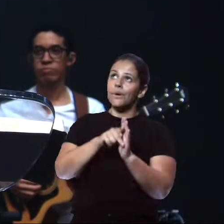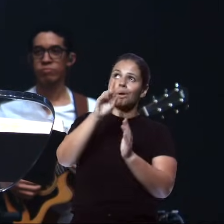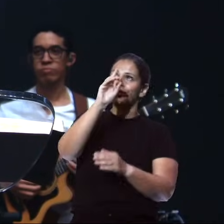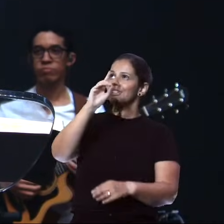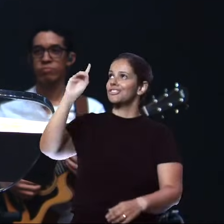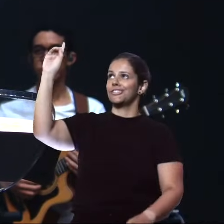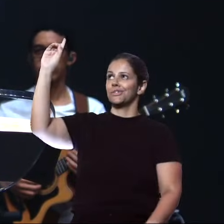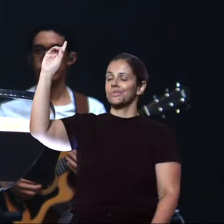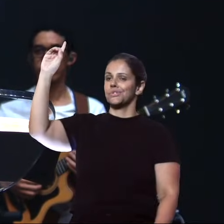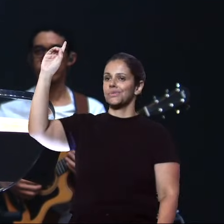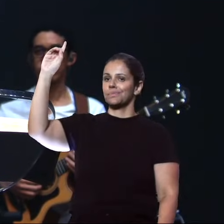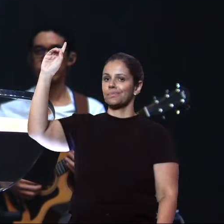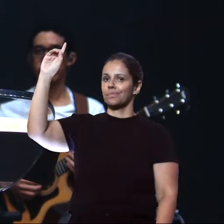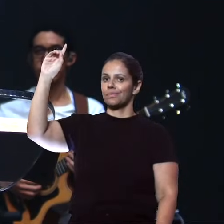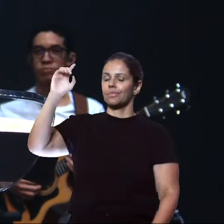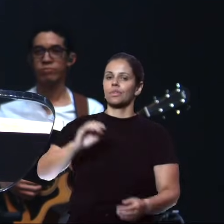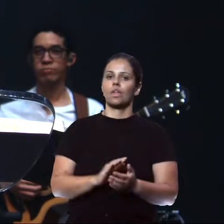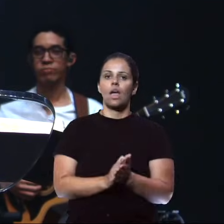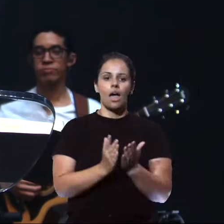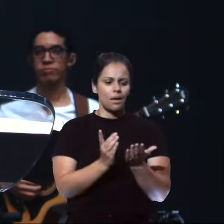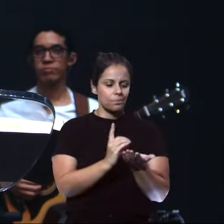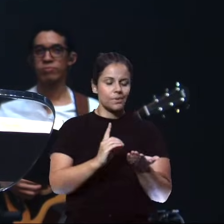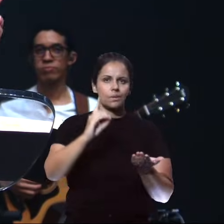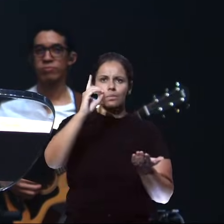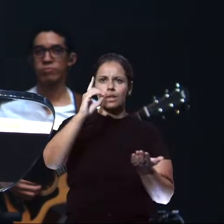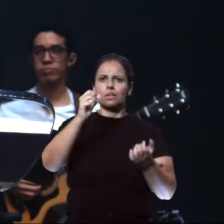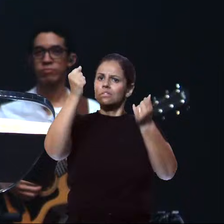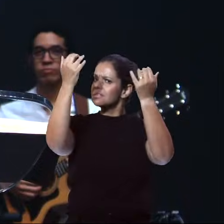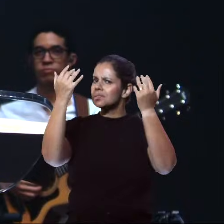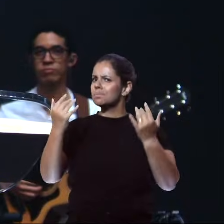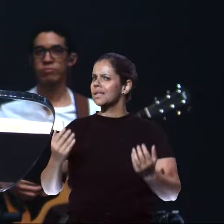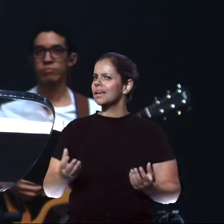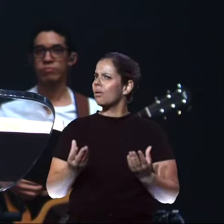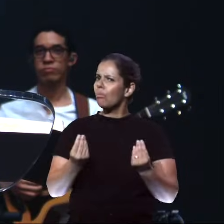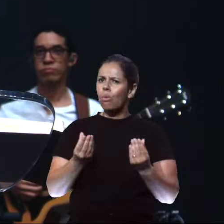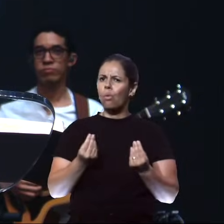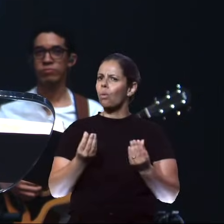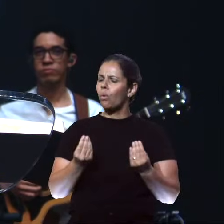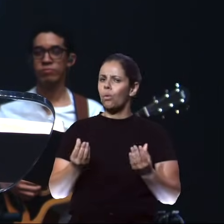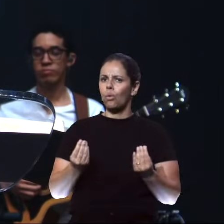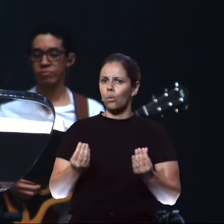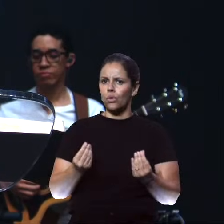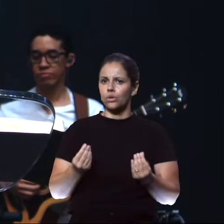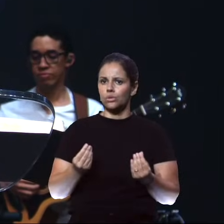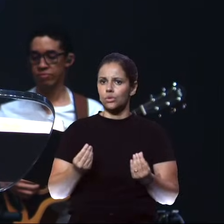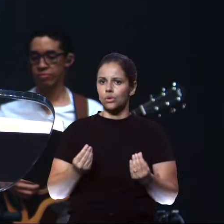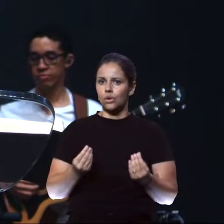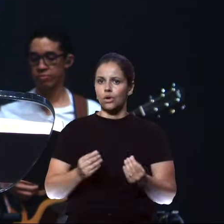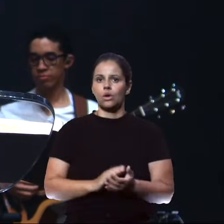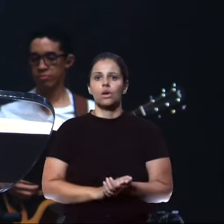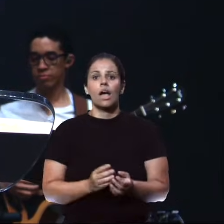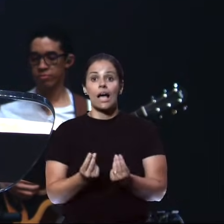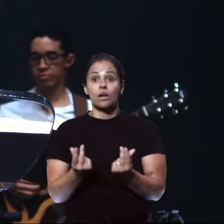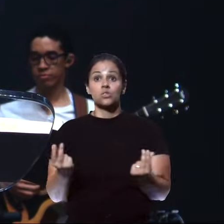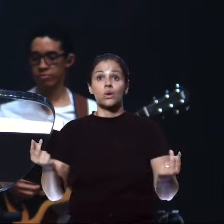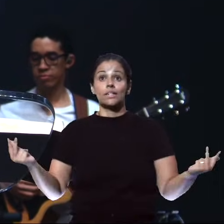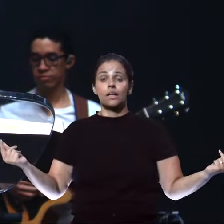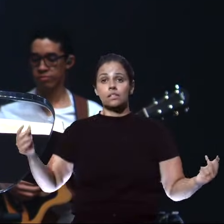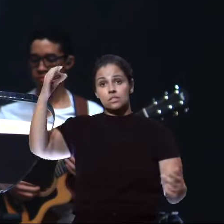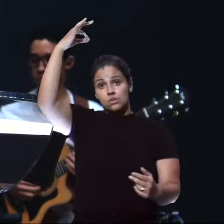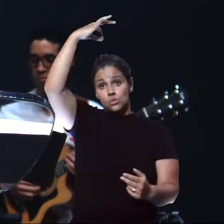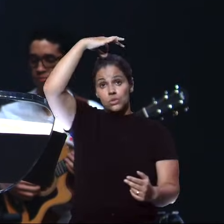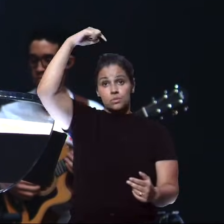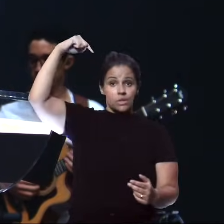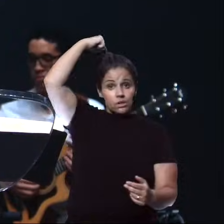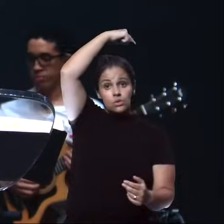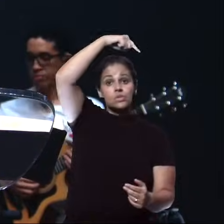Paulo, escrevendo aos Gálatas, ele deixa claro quando ele enumera as qualidades do fruto do Espírito, e a primeira delas é o amor. João também afirma isso lá na